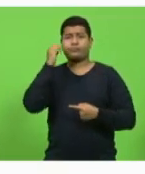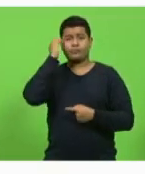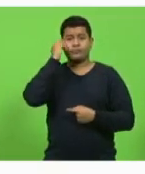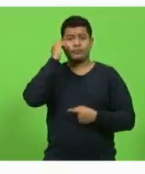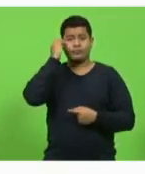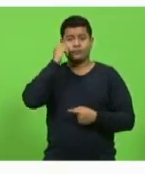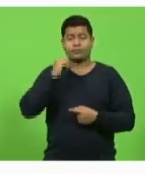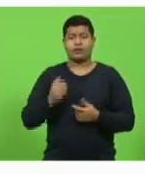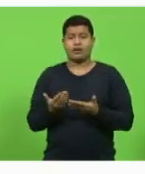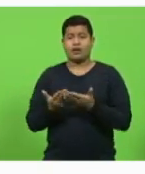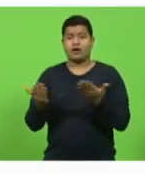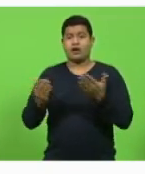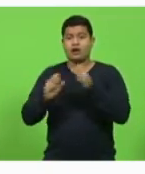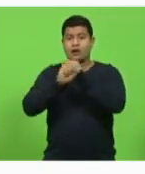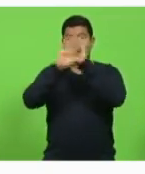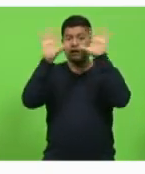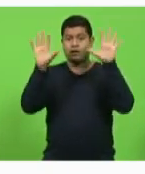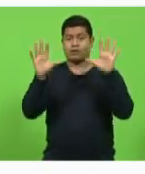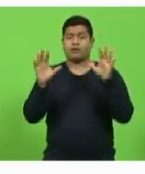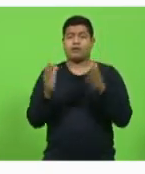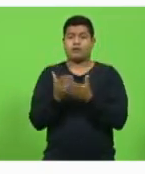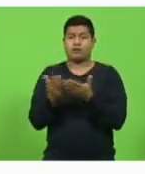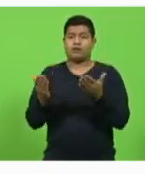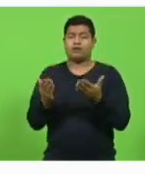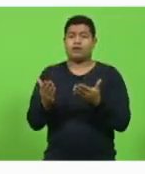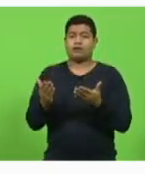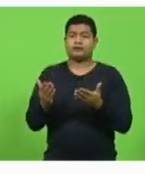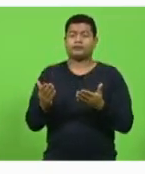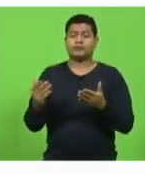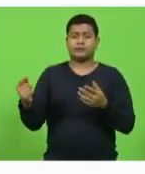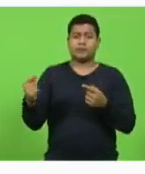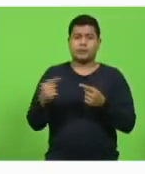de compreensão de hermenêutica jurídica.